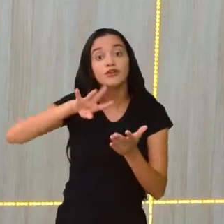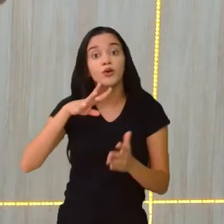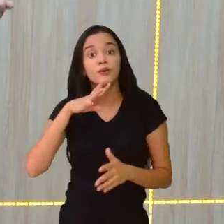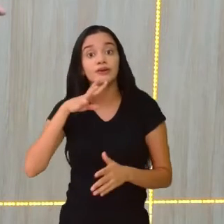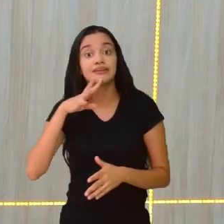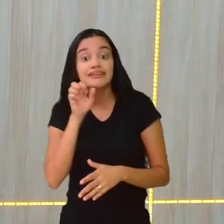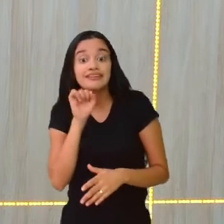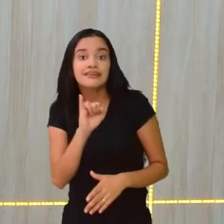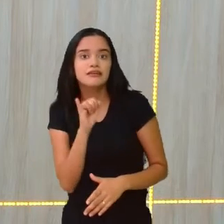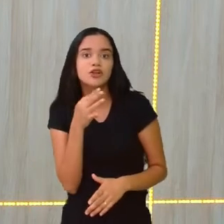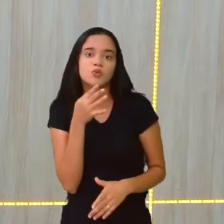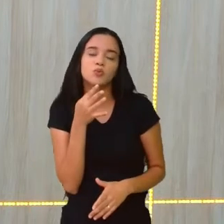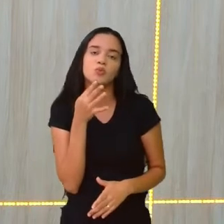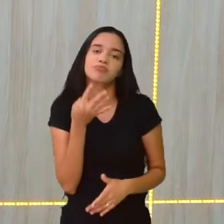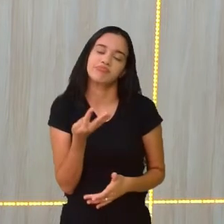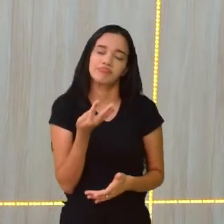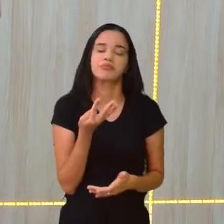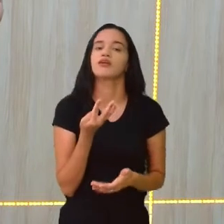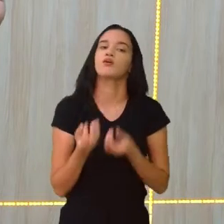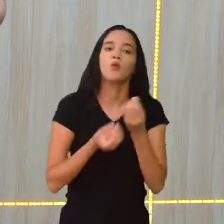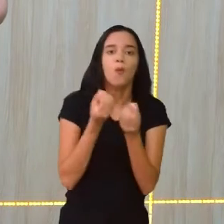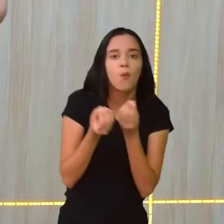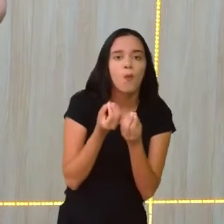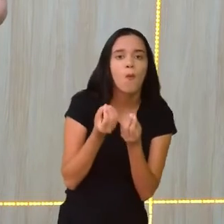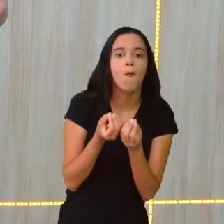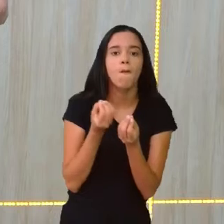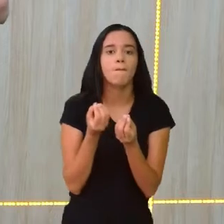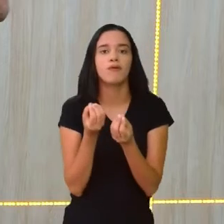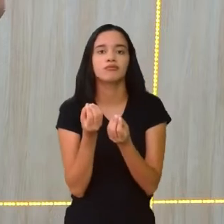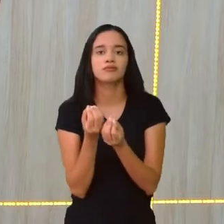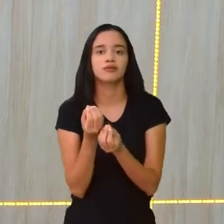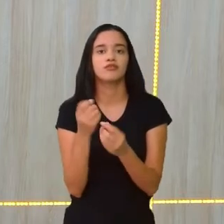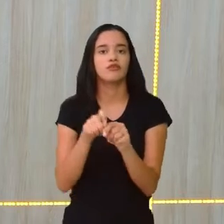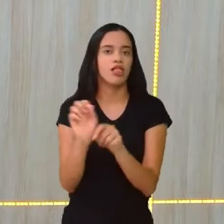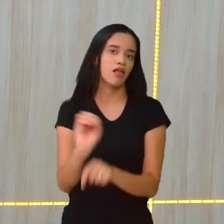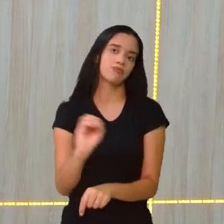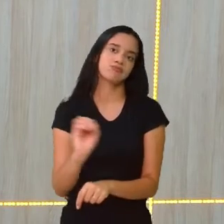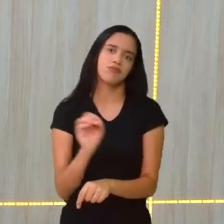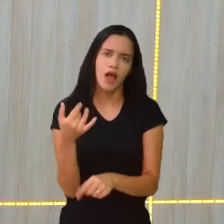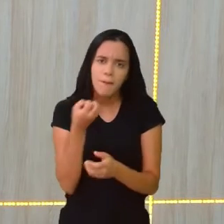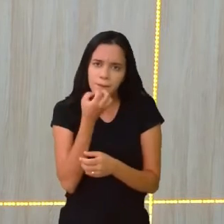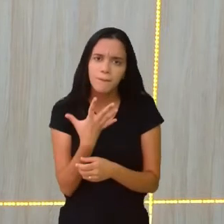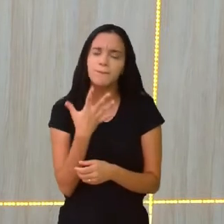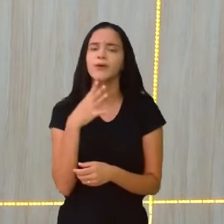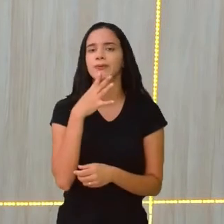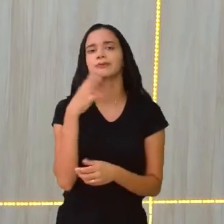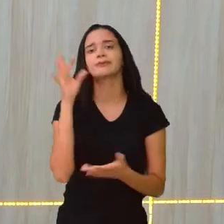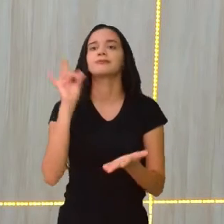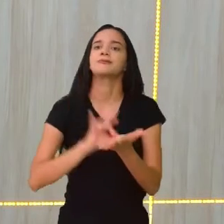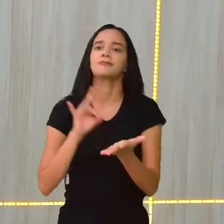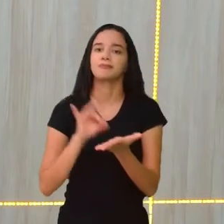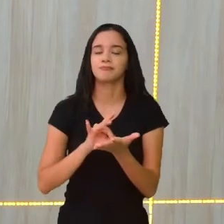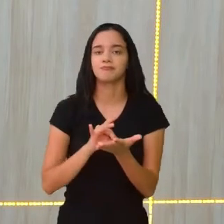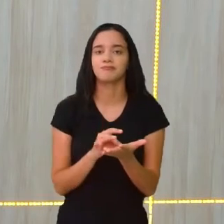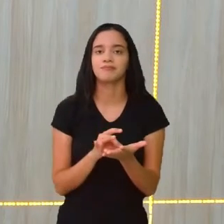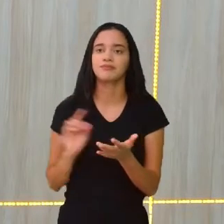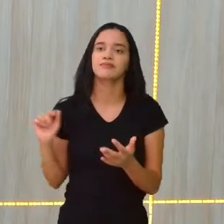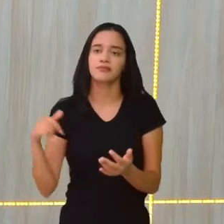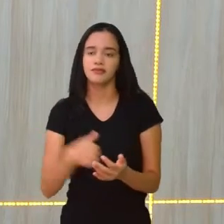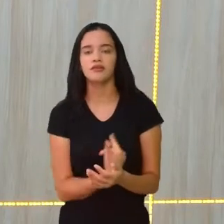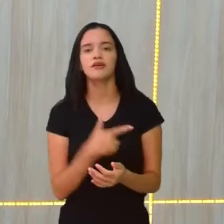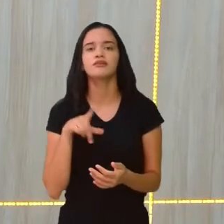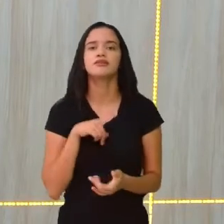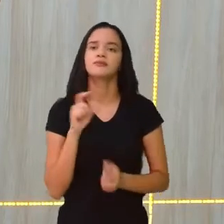gente não conhece, a gente não tem como fazer nada, né? Então é bom que a gente conheça realmente. Mas aí nós